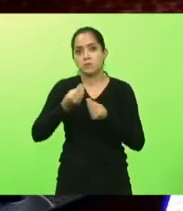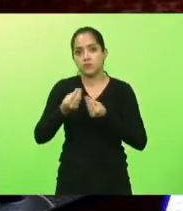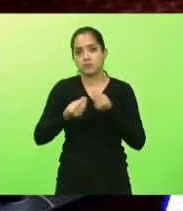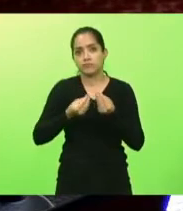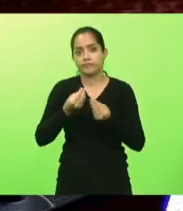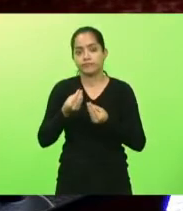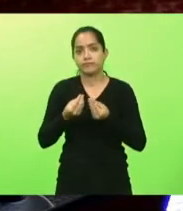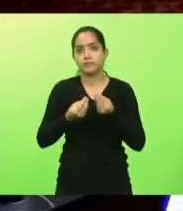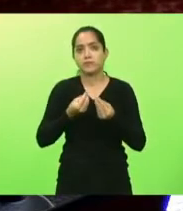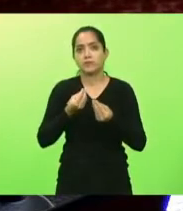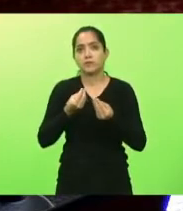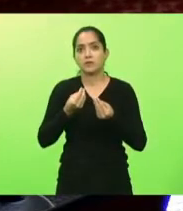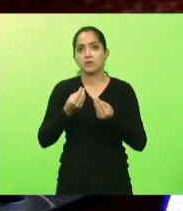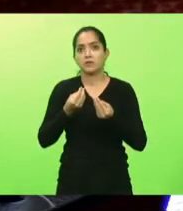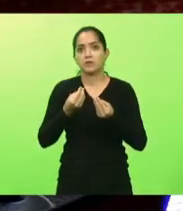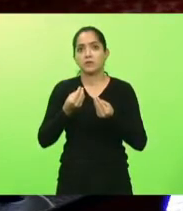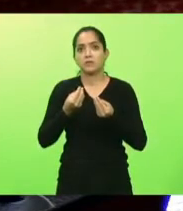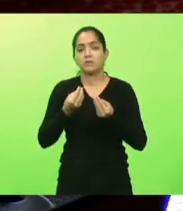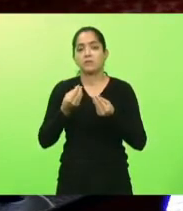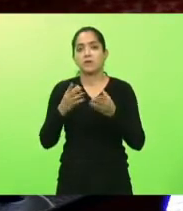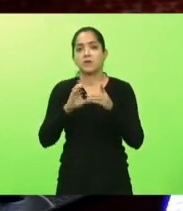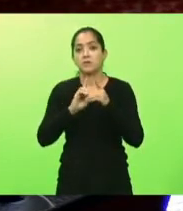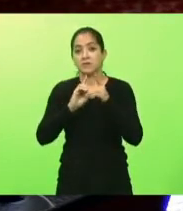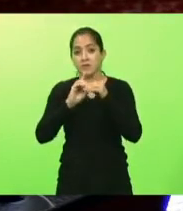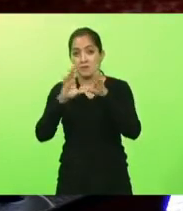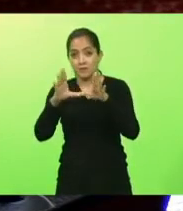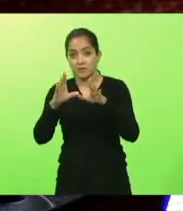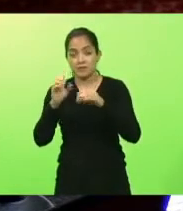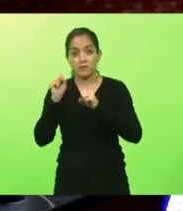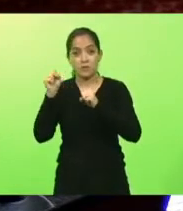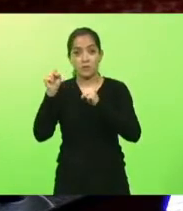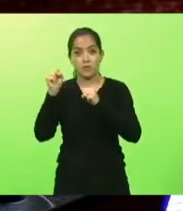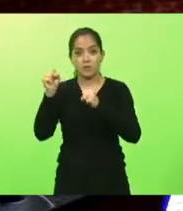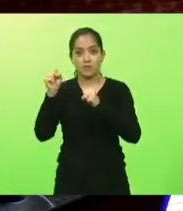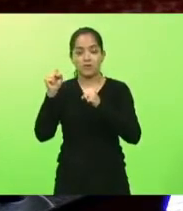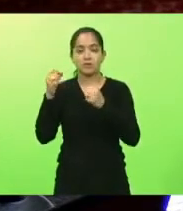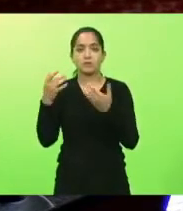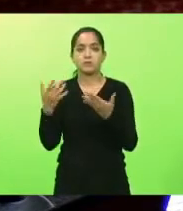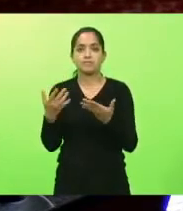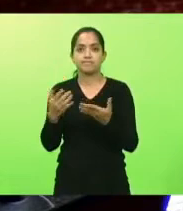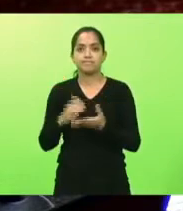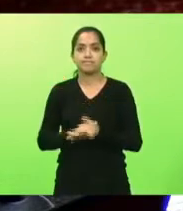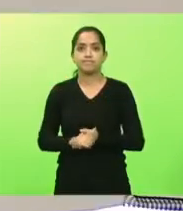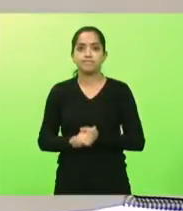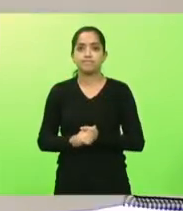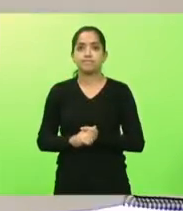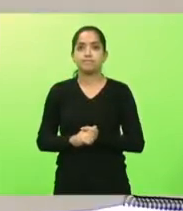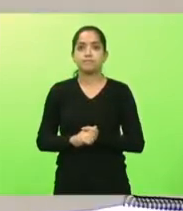se comemora um espetáculo da democracia, como ele mesmo disse, dessa forma. Seria isso, senhor presidente.